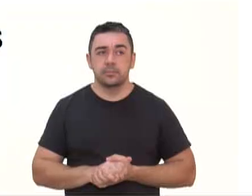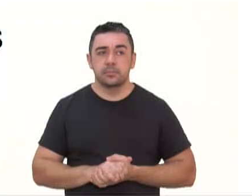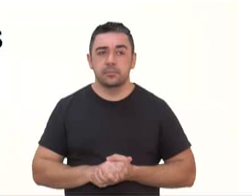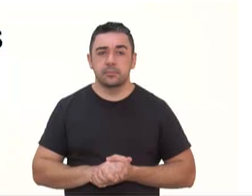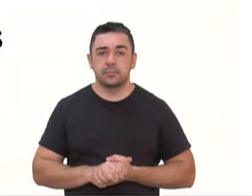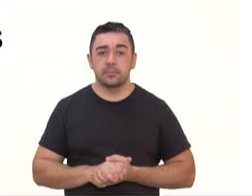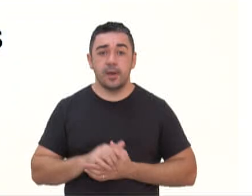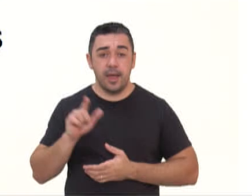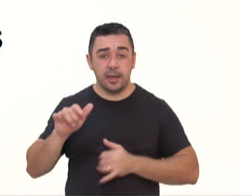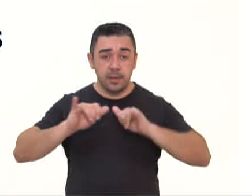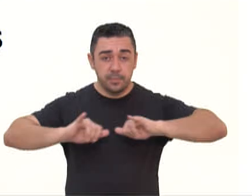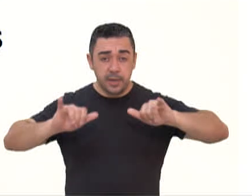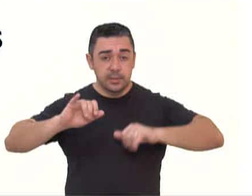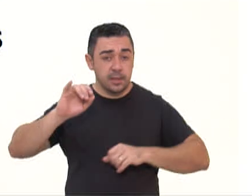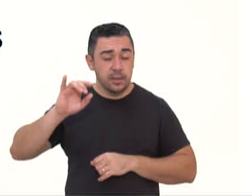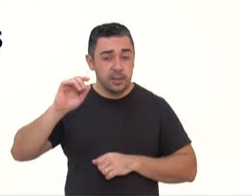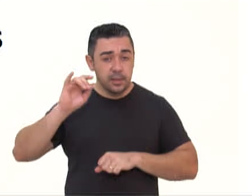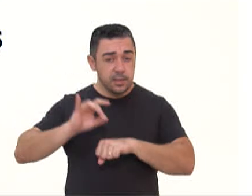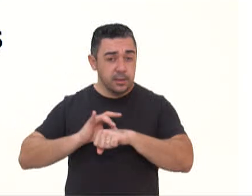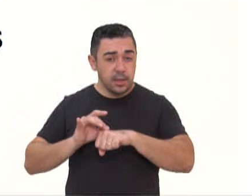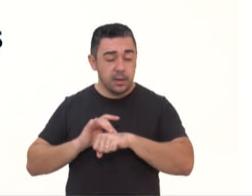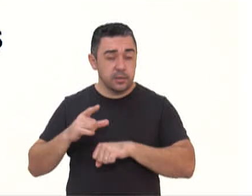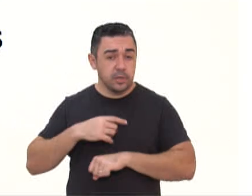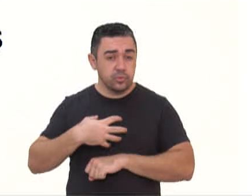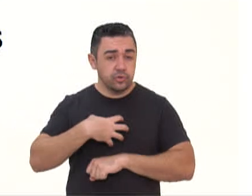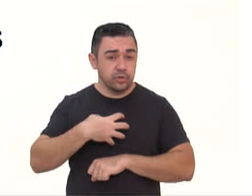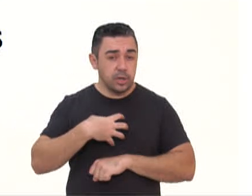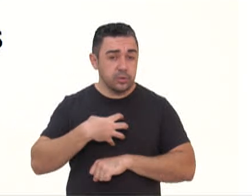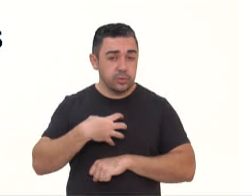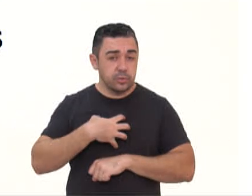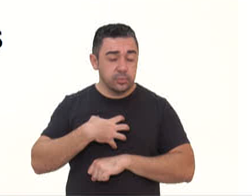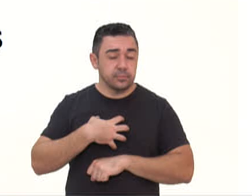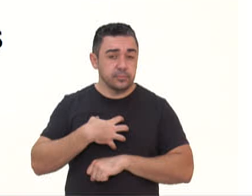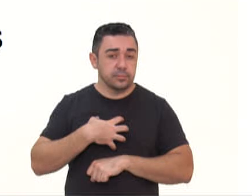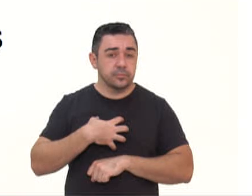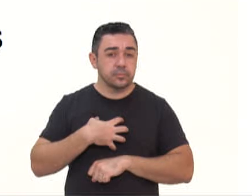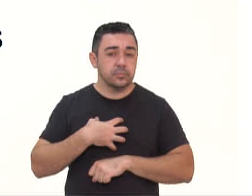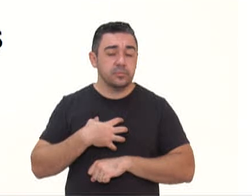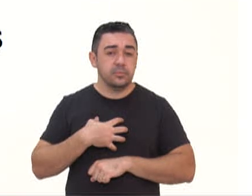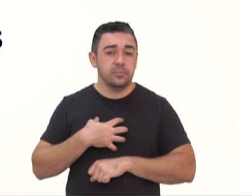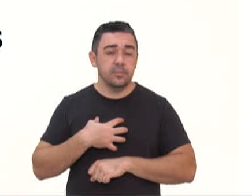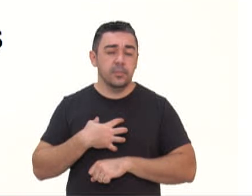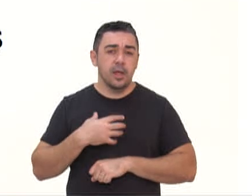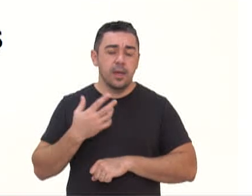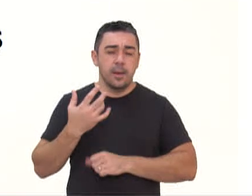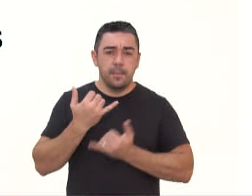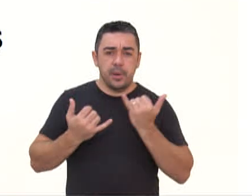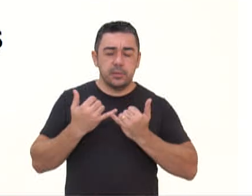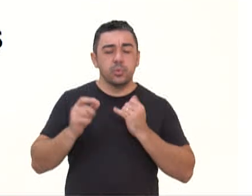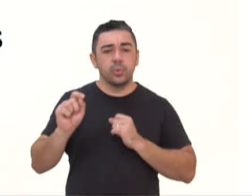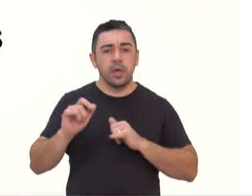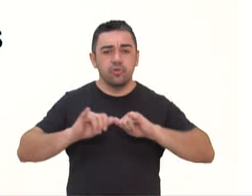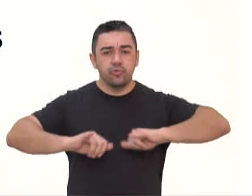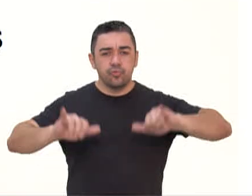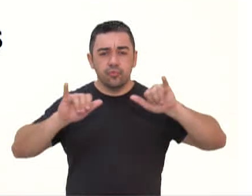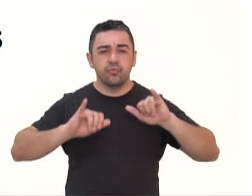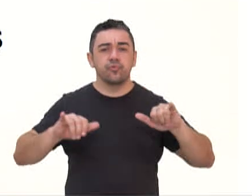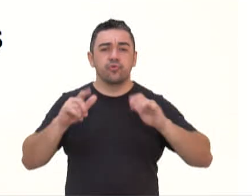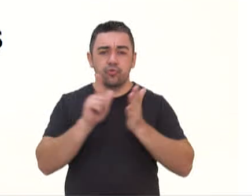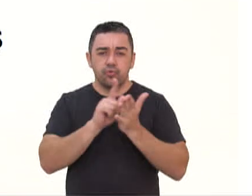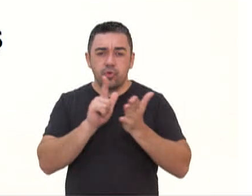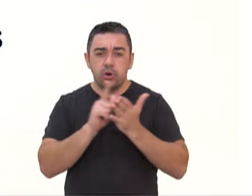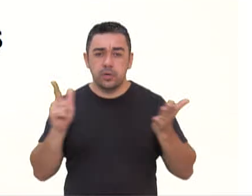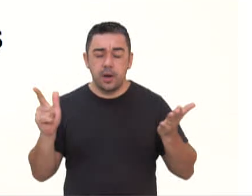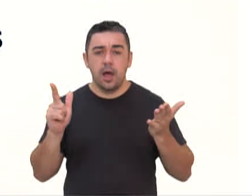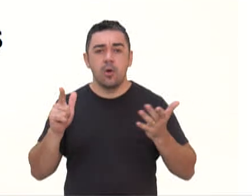Essa imprensa negra tinha um formato e um estilo de jornal muito baseado nos jornais operários. Lembra que